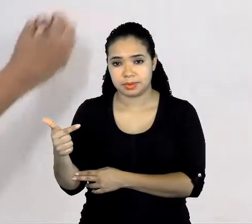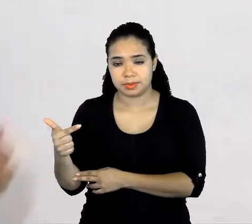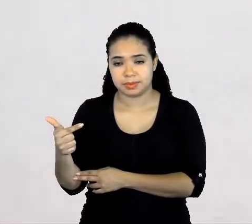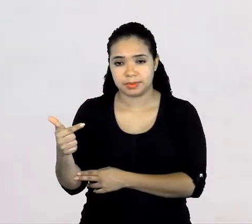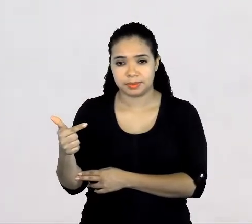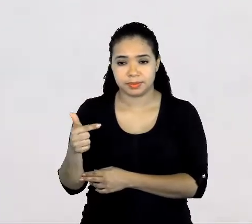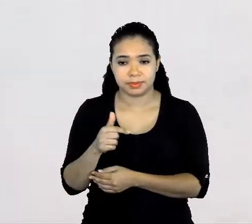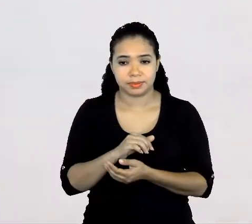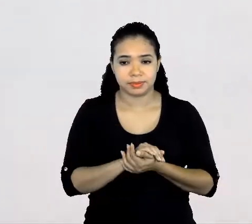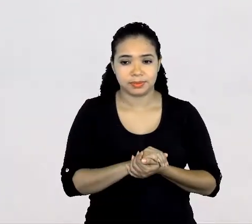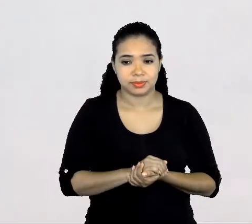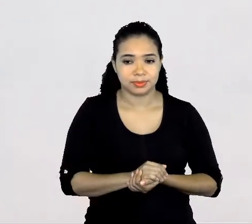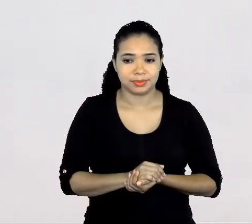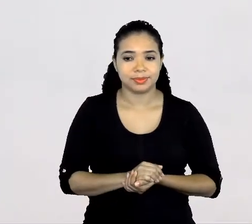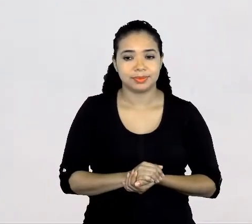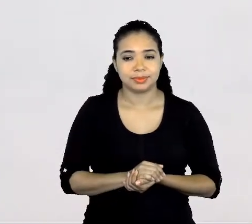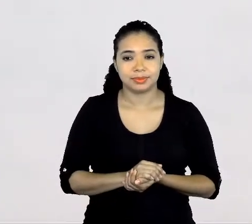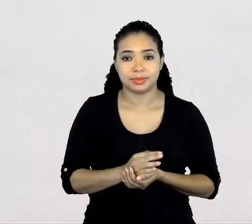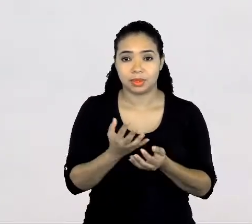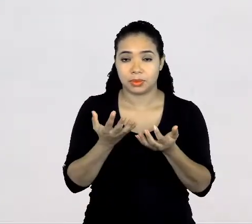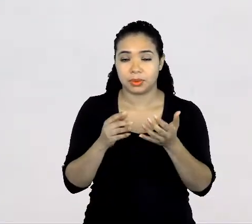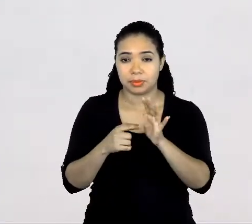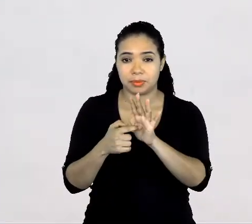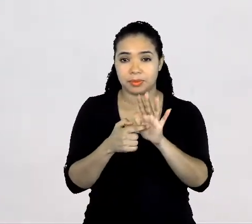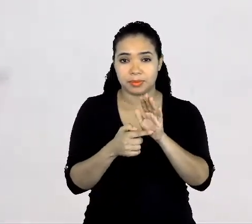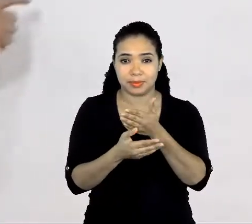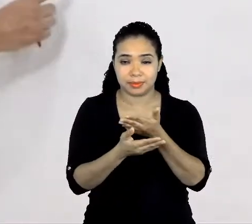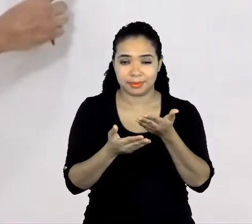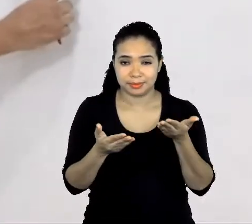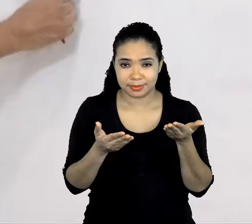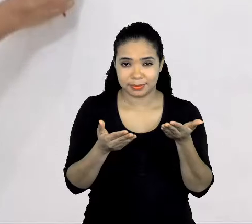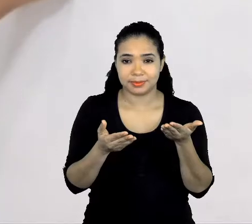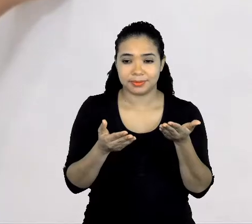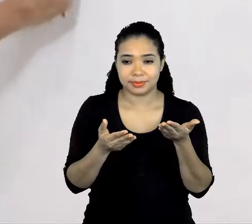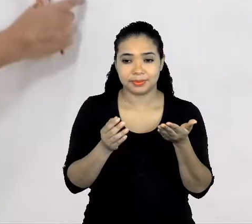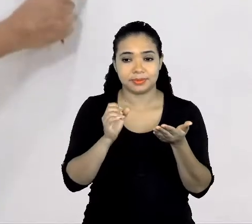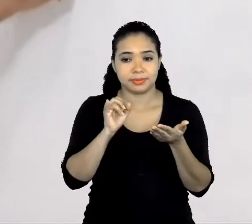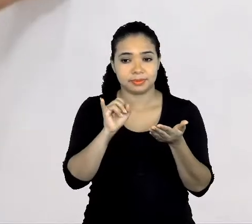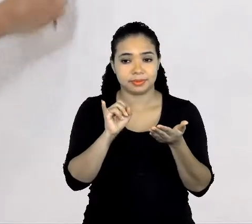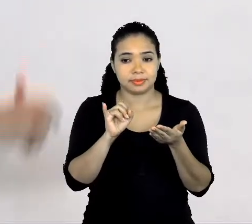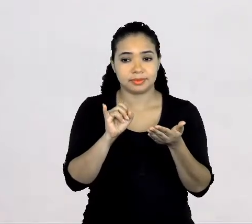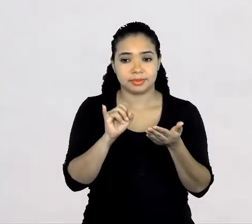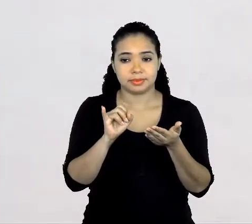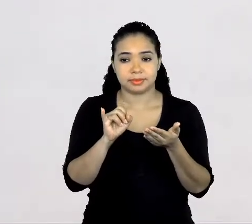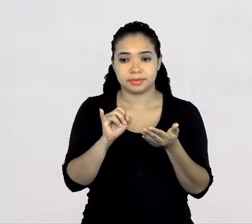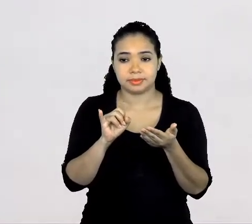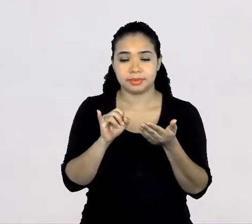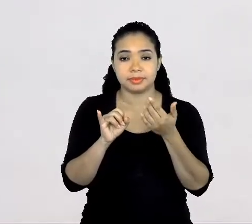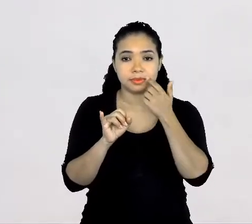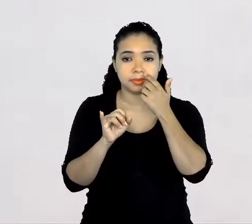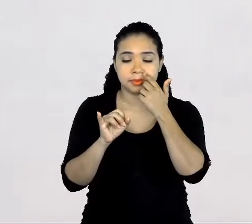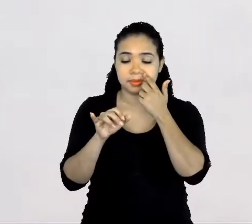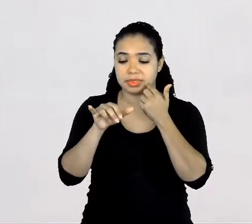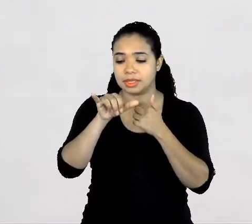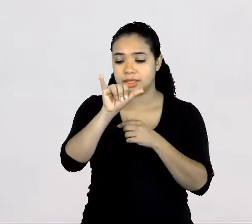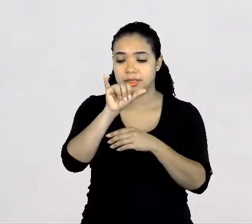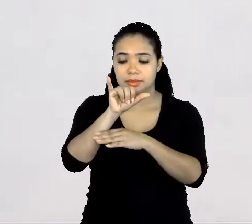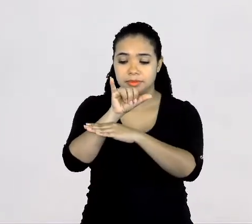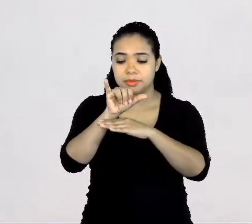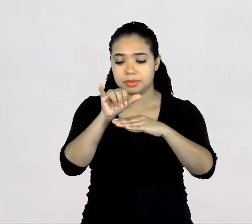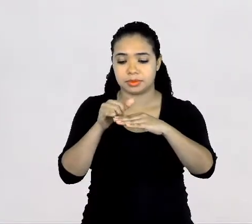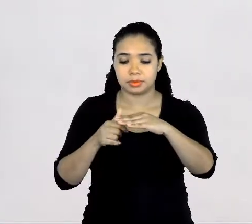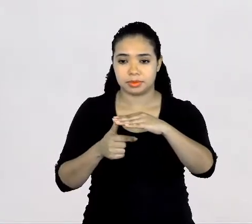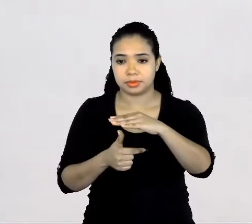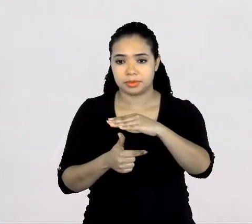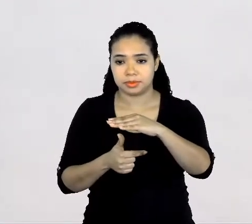Bom, uma informação que eu quero mostrar para vocês. Se eu tiver somente dois números, eu não consigo encontrar esse